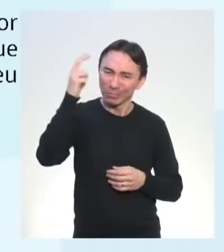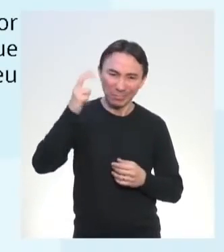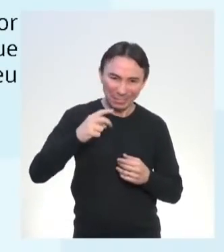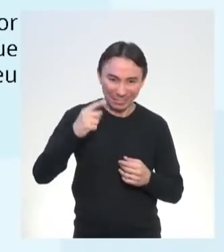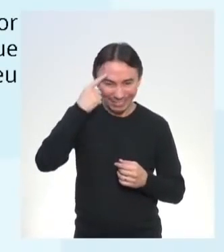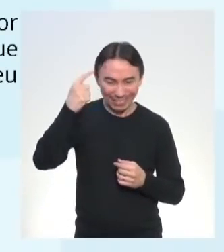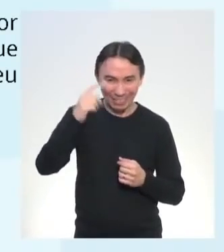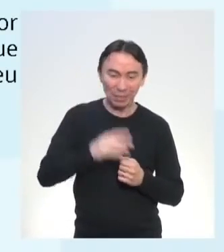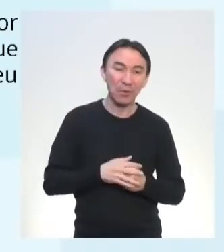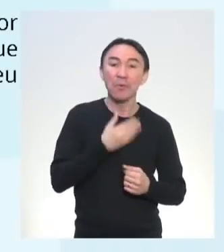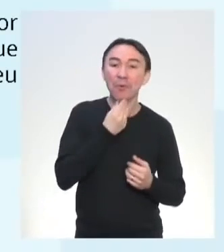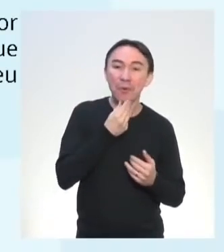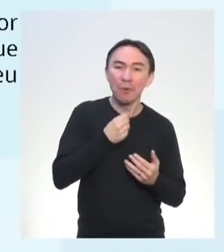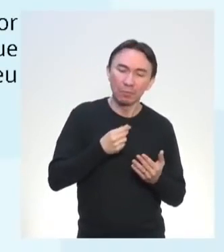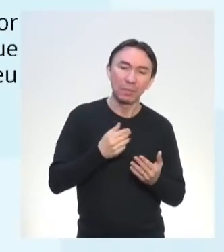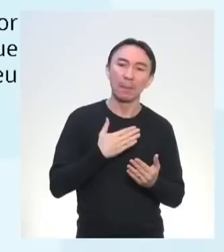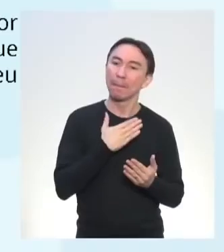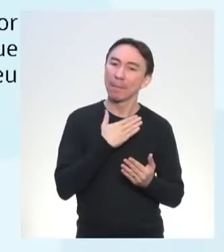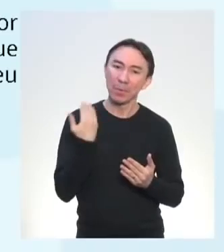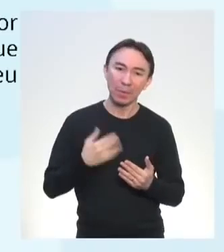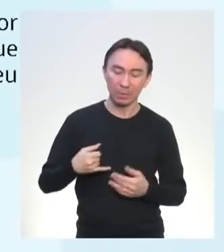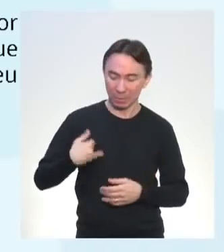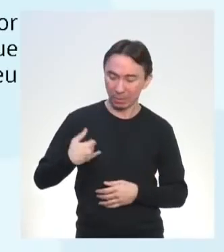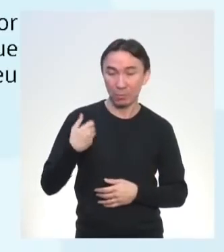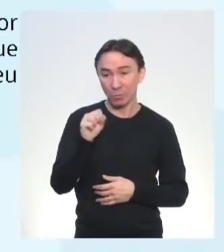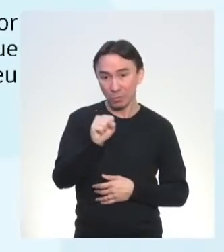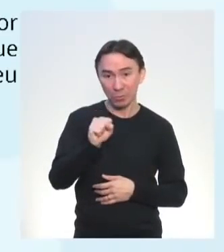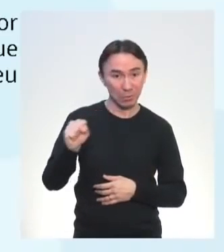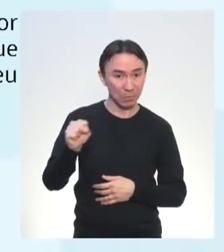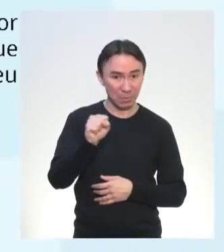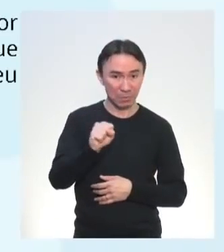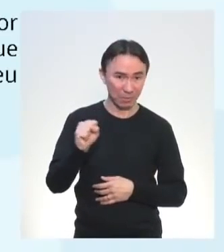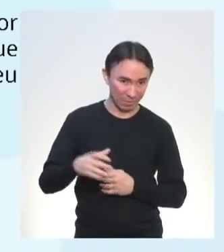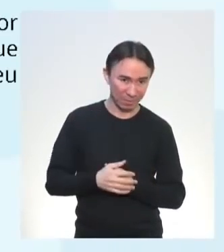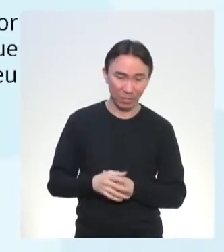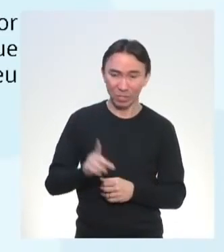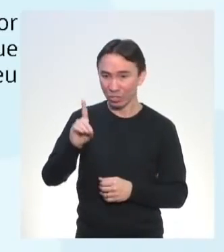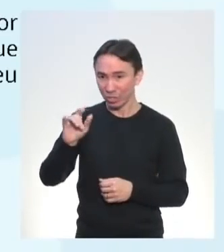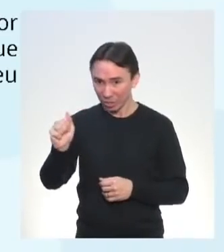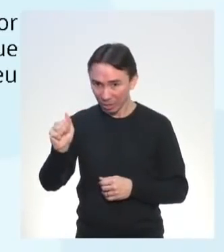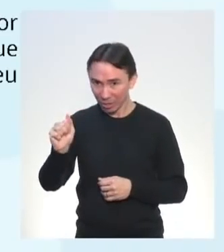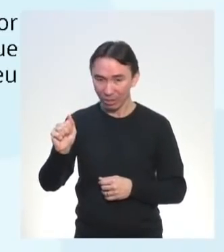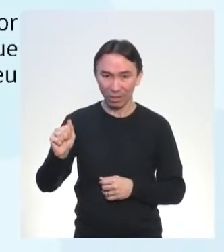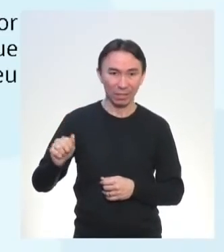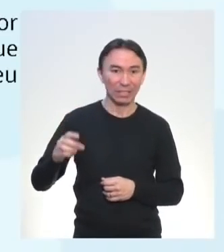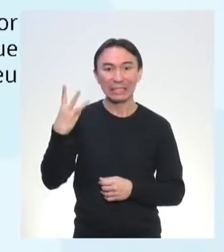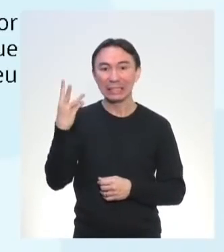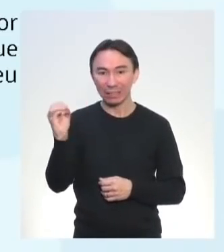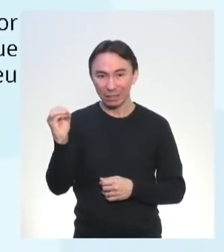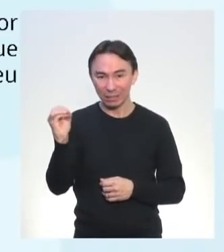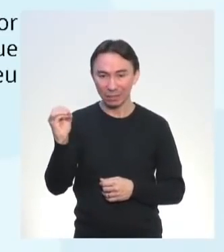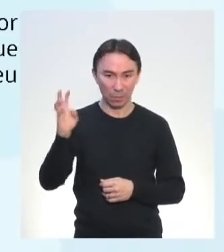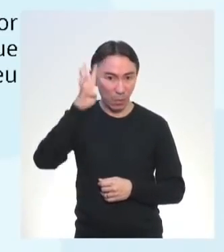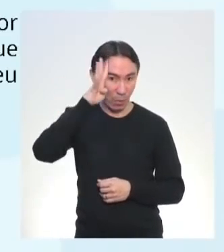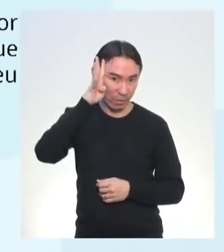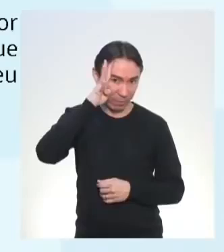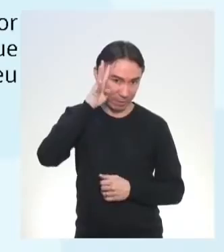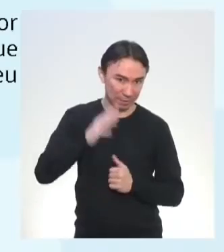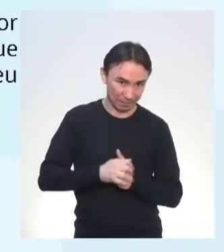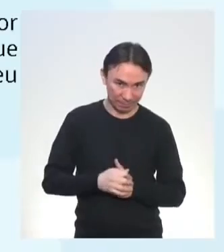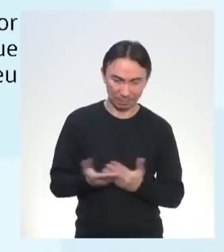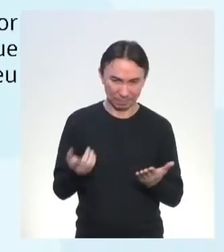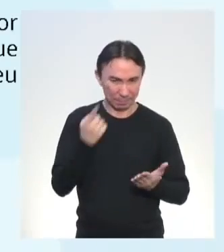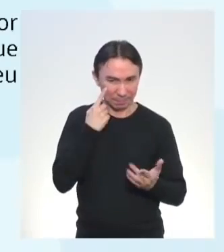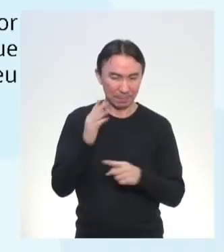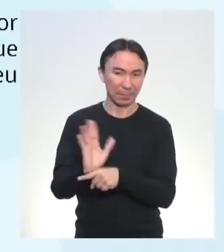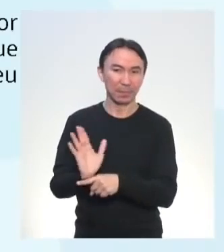88 anos, informou o seu editor nessa quarta 30. É uma matéria da TV Brasil, que a gente usou para a nossa aula. Então vamos ao